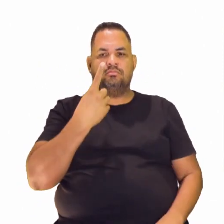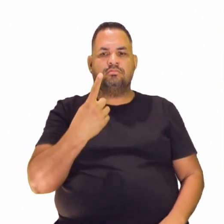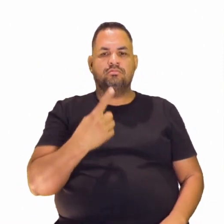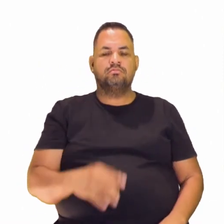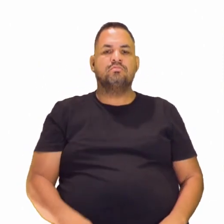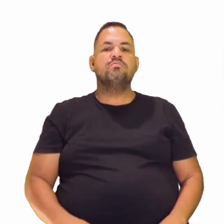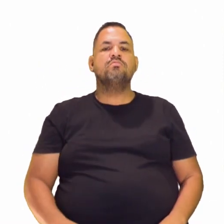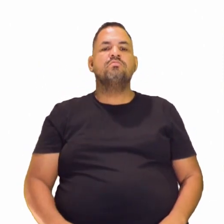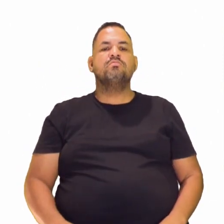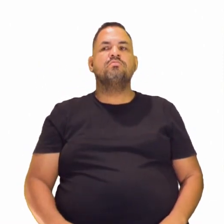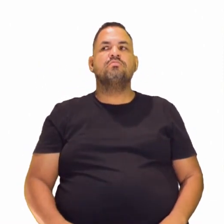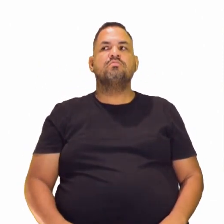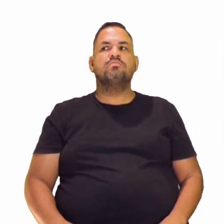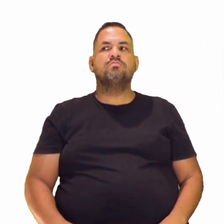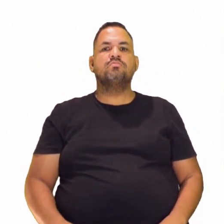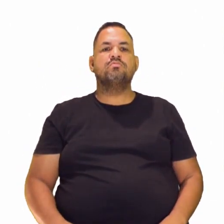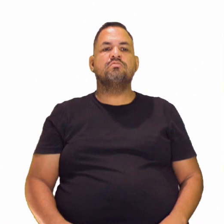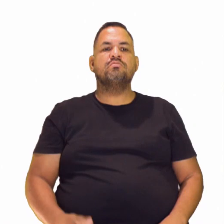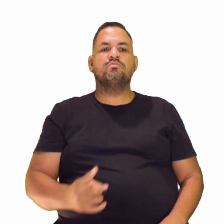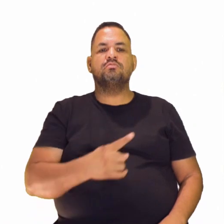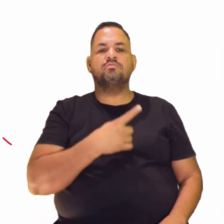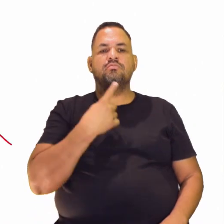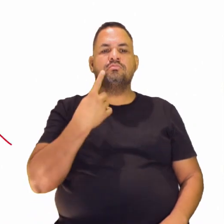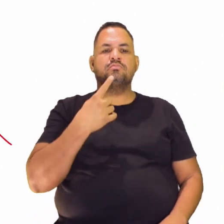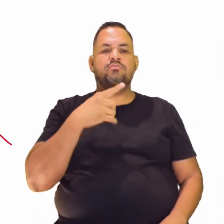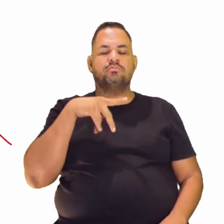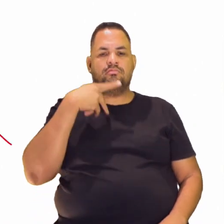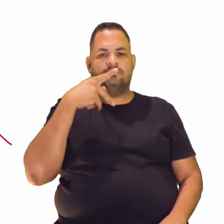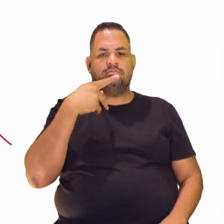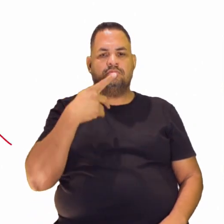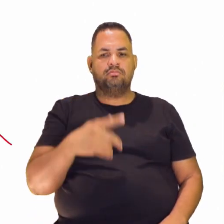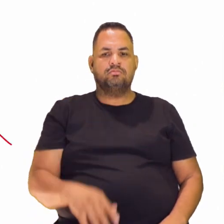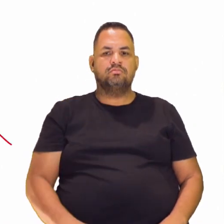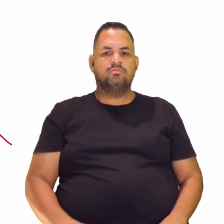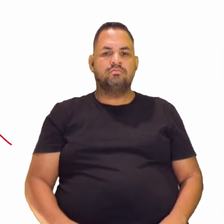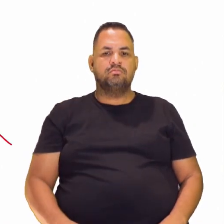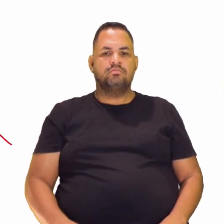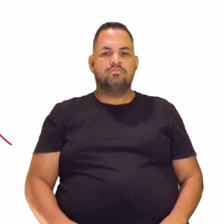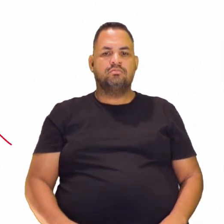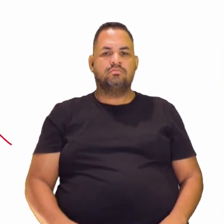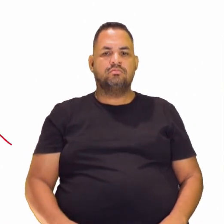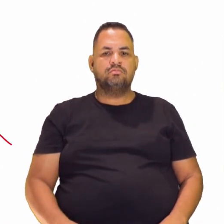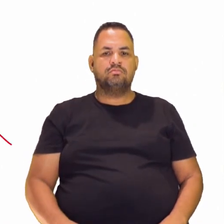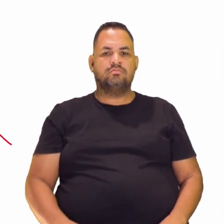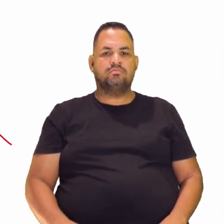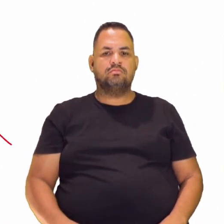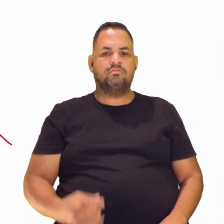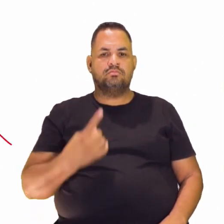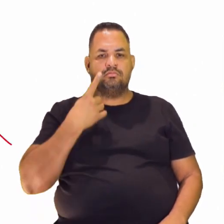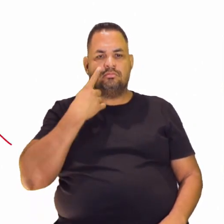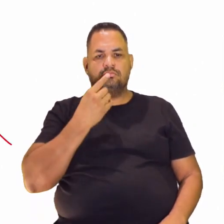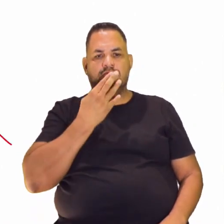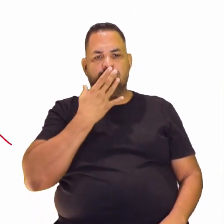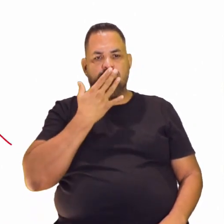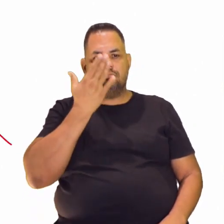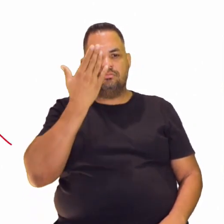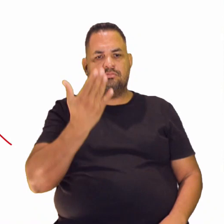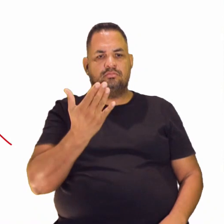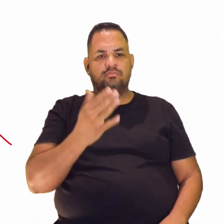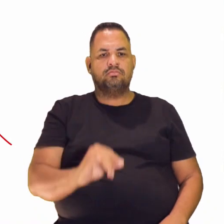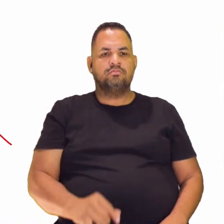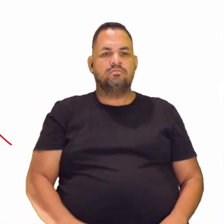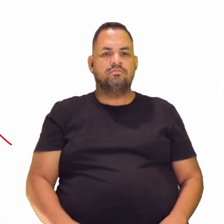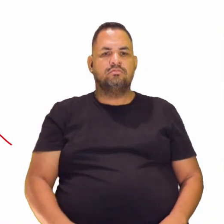quadro, né? Nós vamos falar um pouco sobre ele já já. Tá? Vocês estão vendo aí as cores,